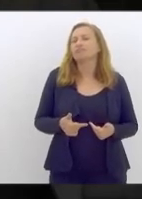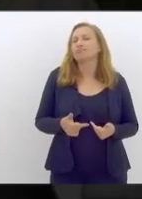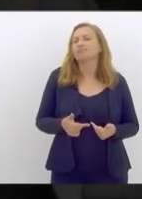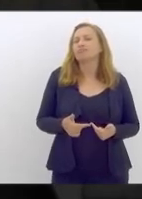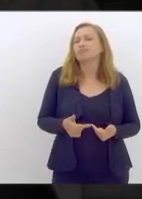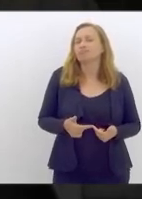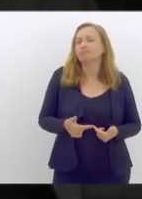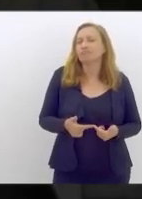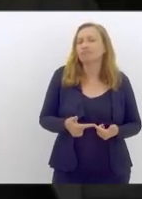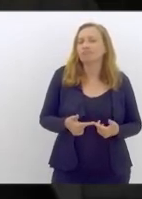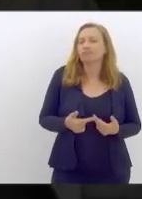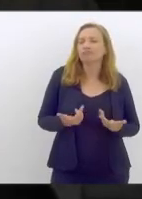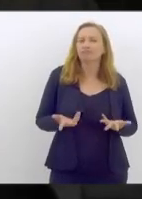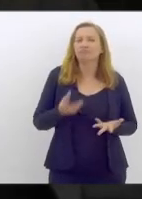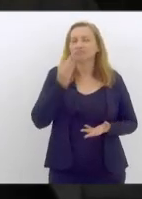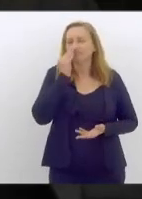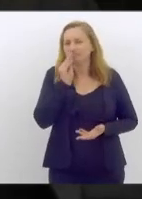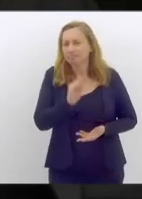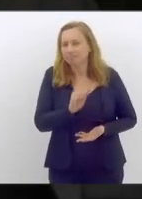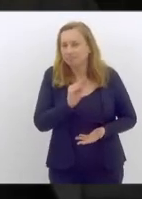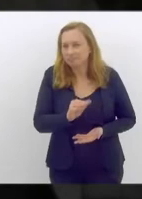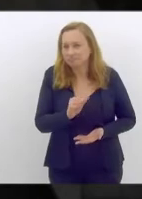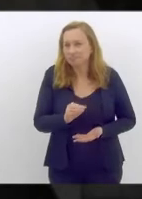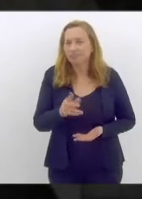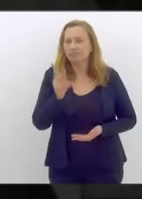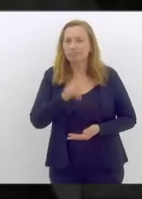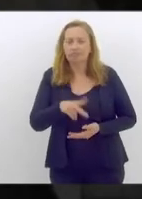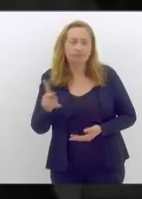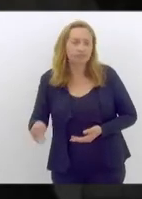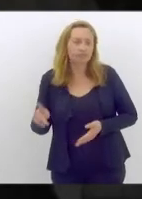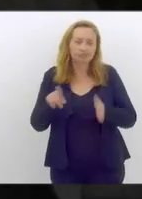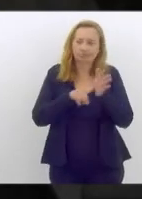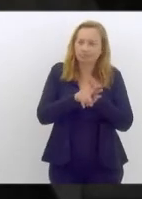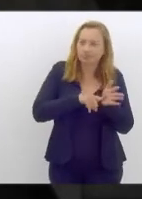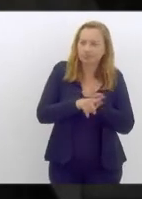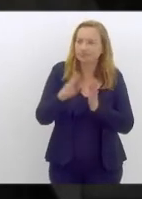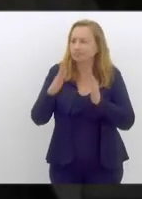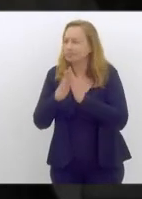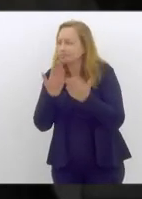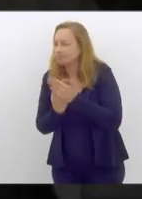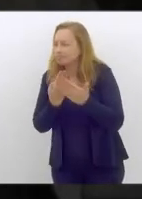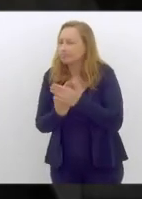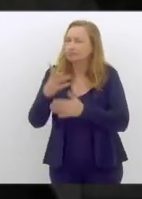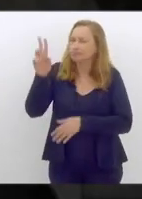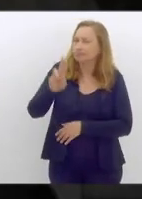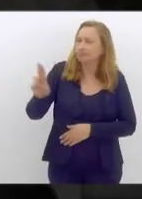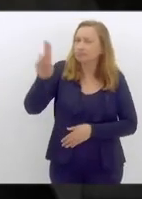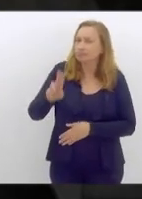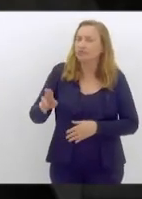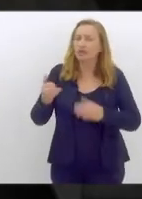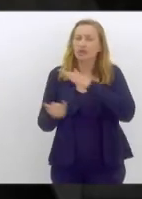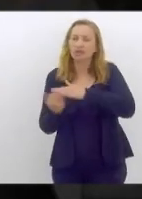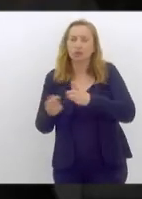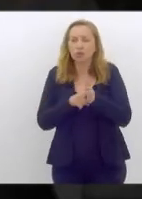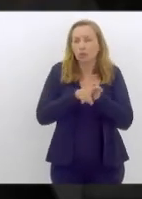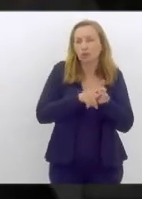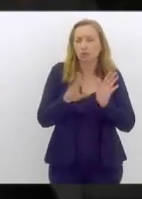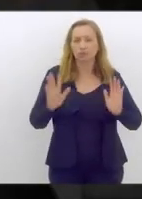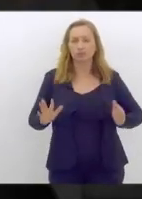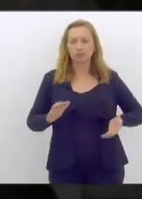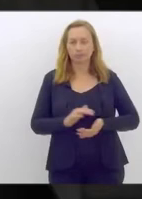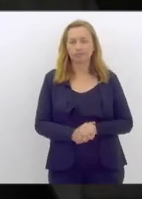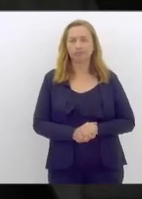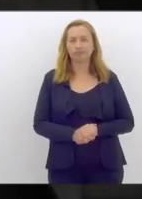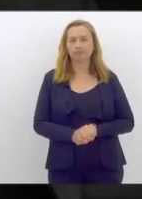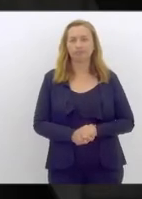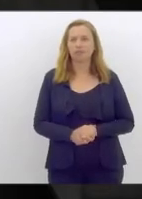professores cientistas pesquisadores pesquisadores escolas universidades Instituto de Pesquisa são pressuposto não temos